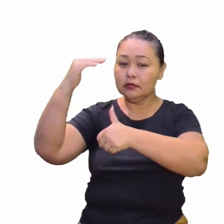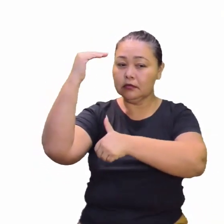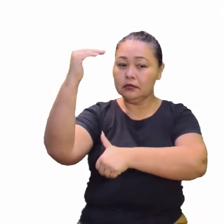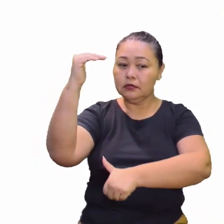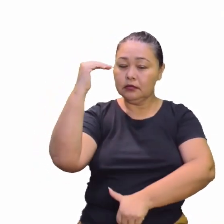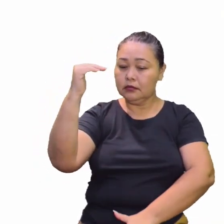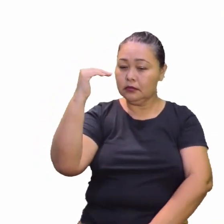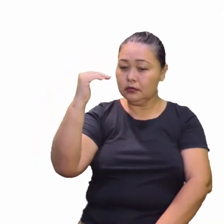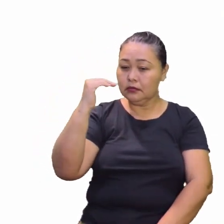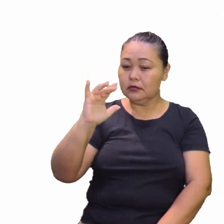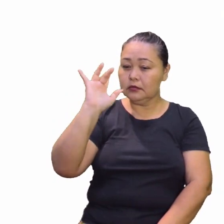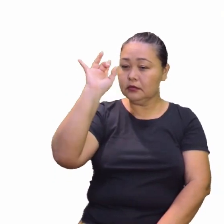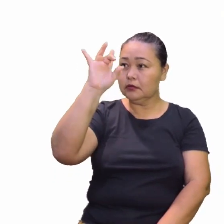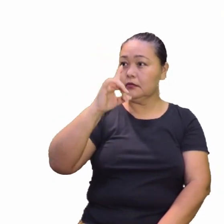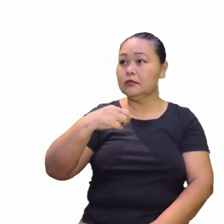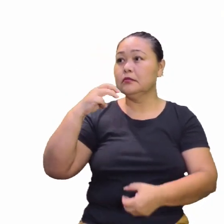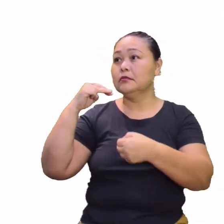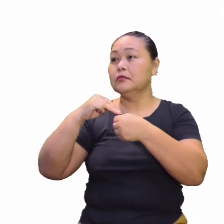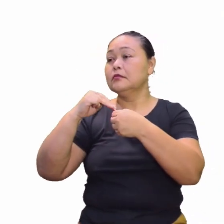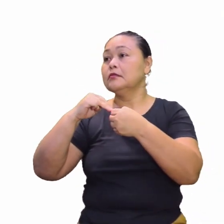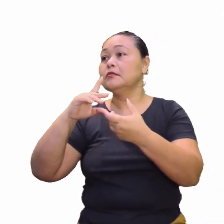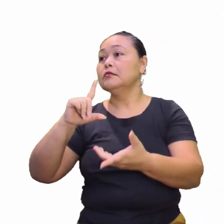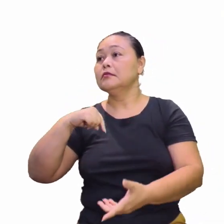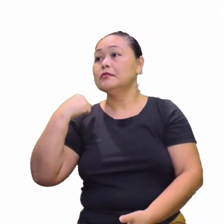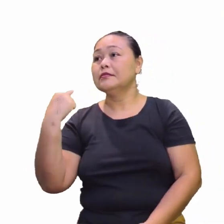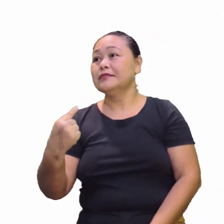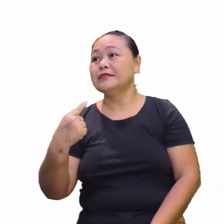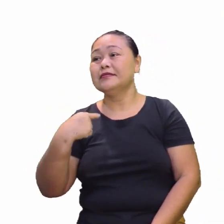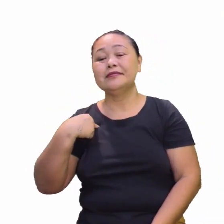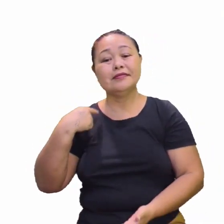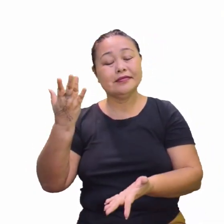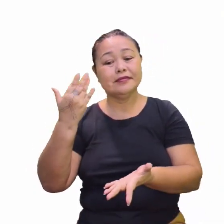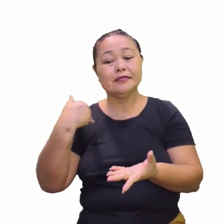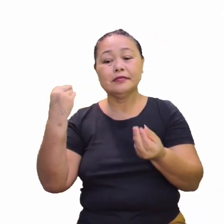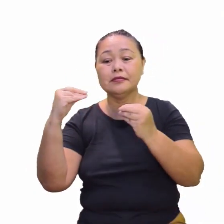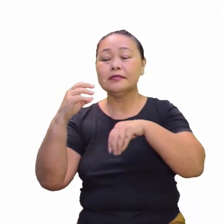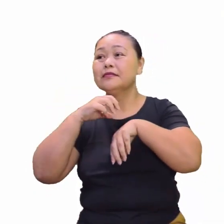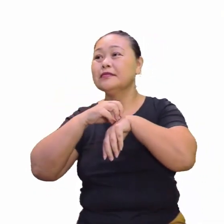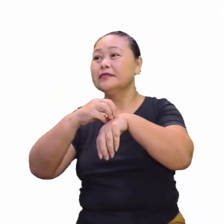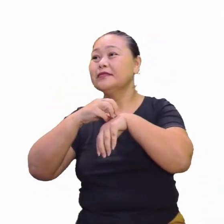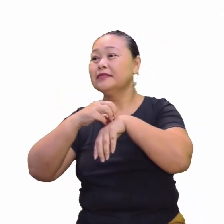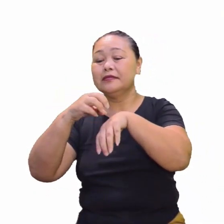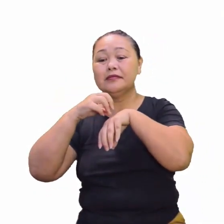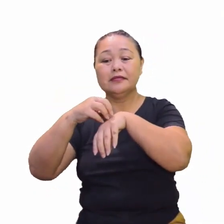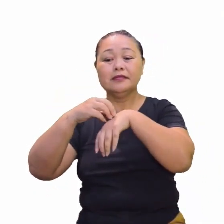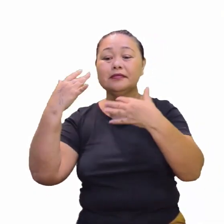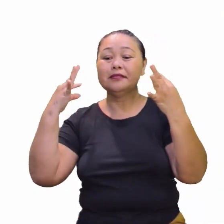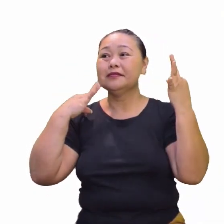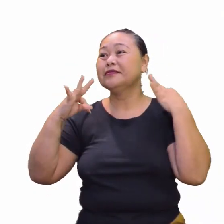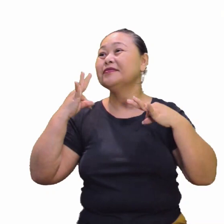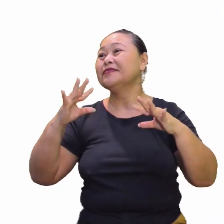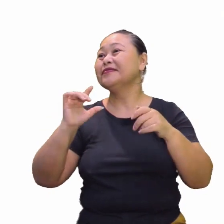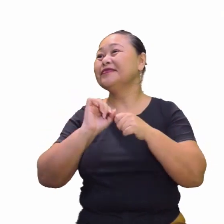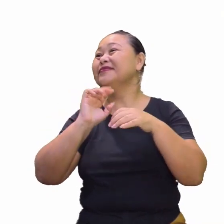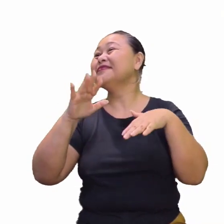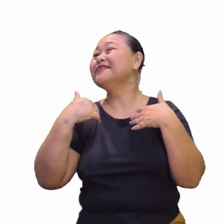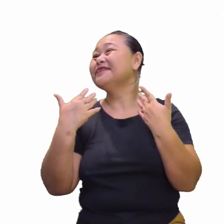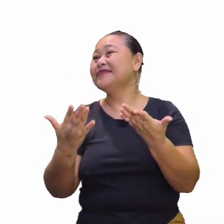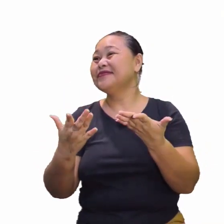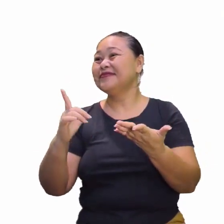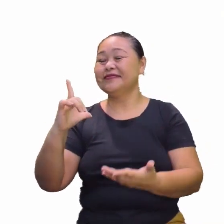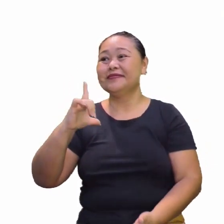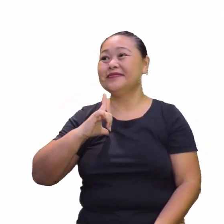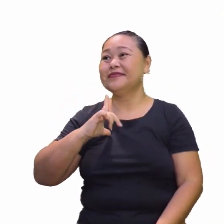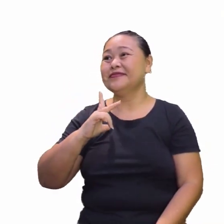aqui a legenda em cada município que você vai entender o que oferta ali de turismo nos municípios.